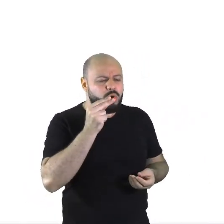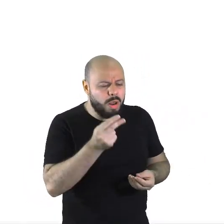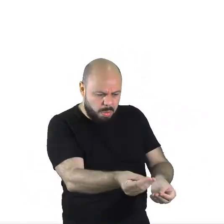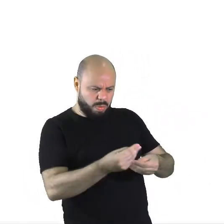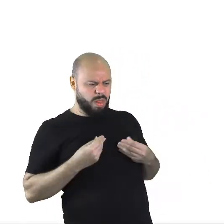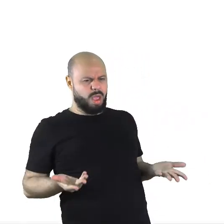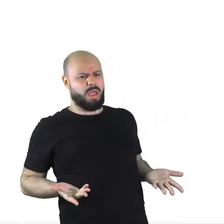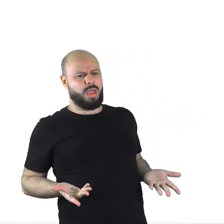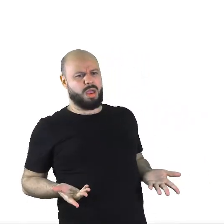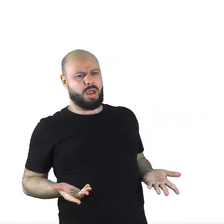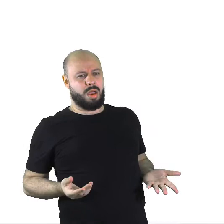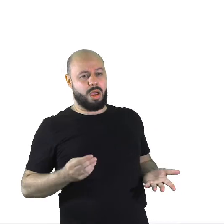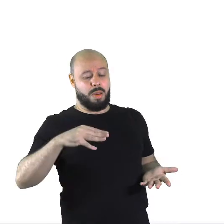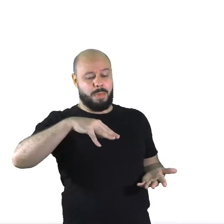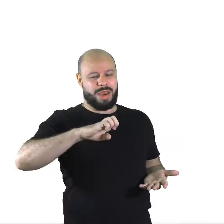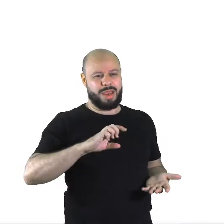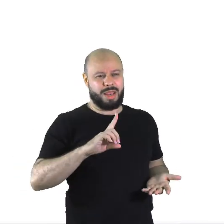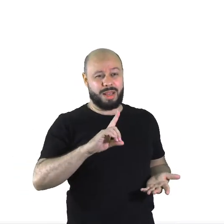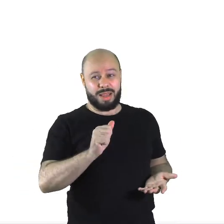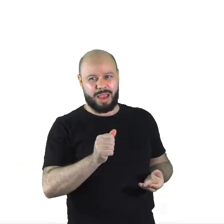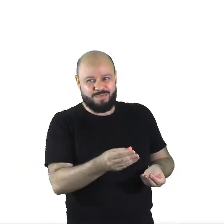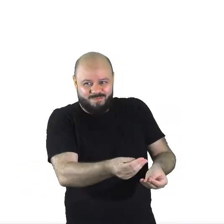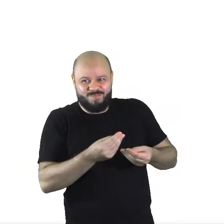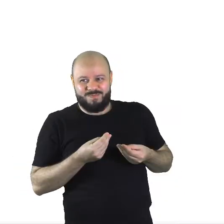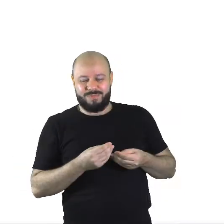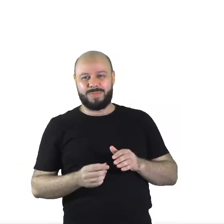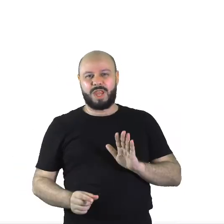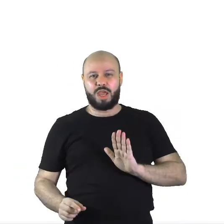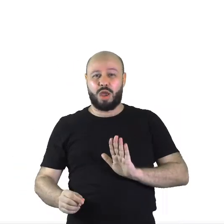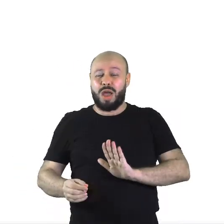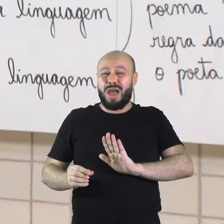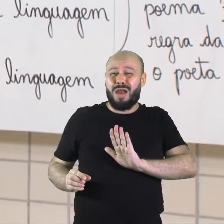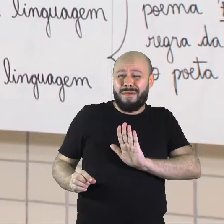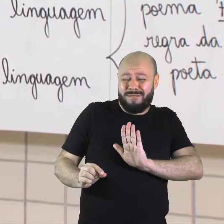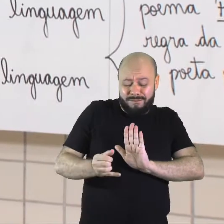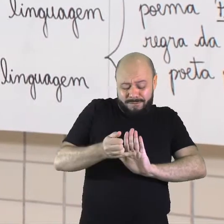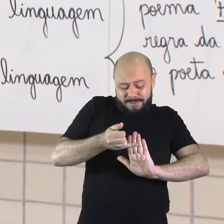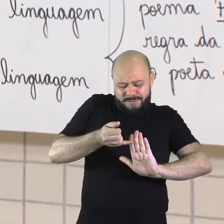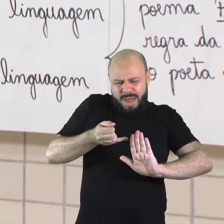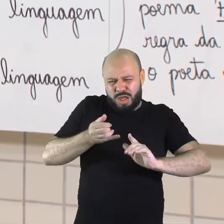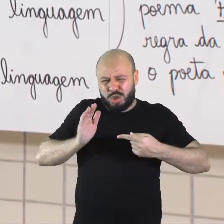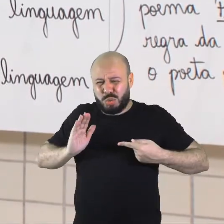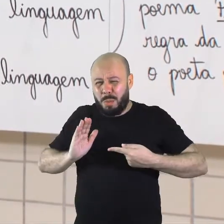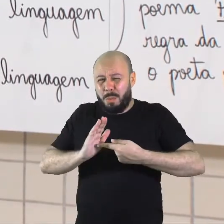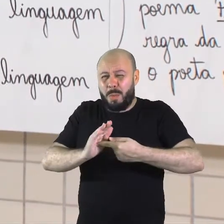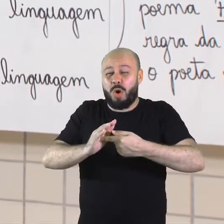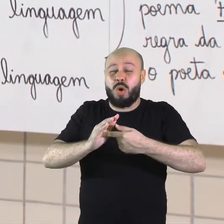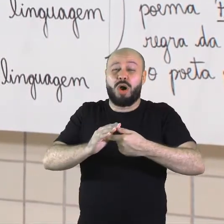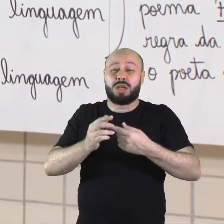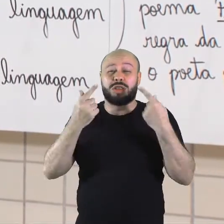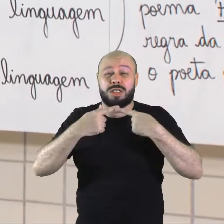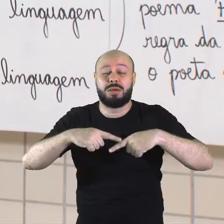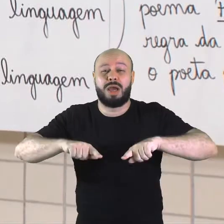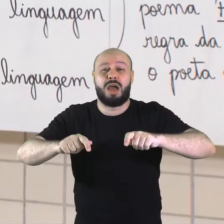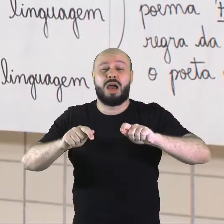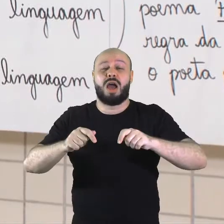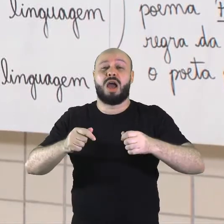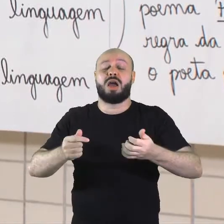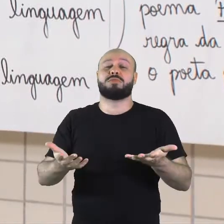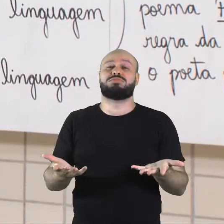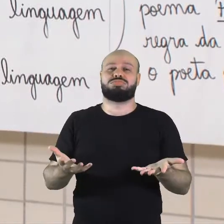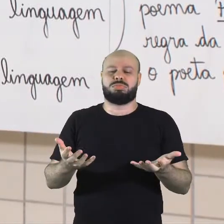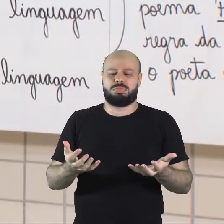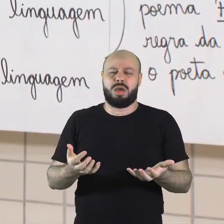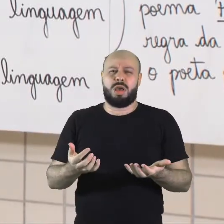esse último, me dá um cigarro, é o verso que ele acentua, né, essa gramática natural, essa linguagem cotidiana